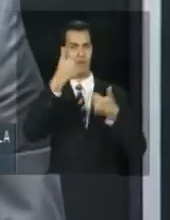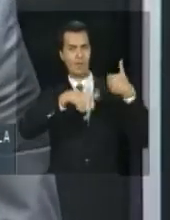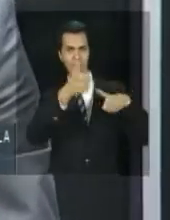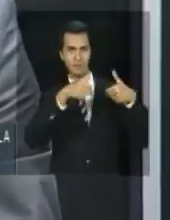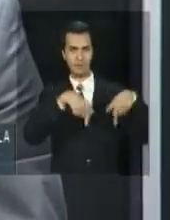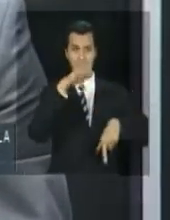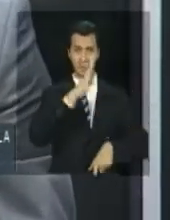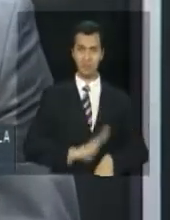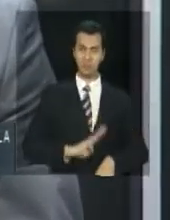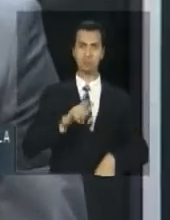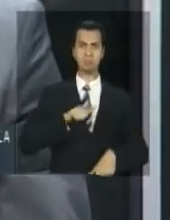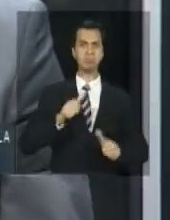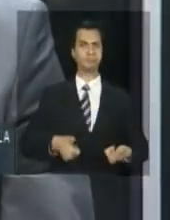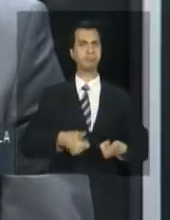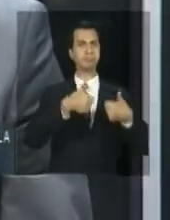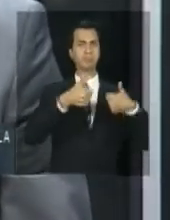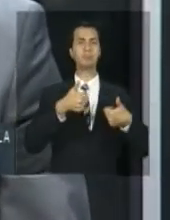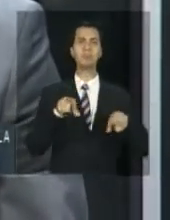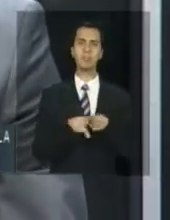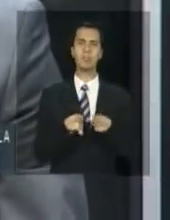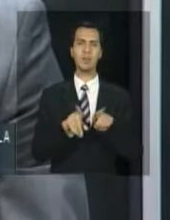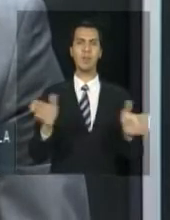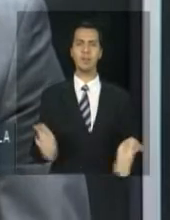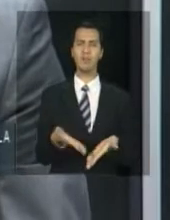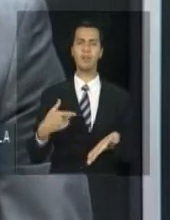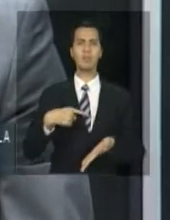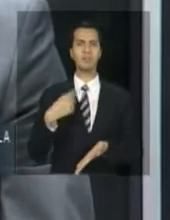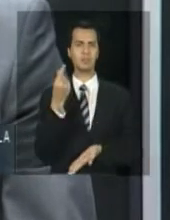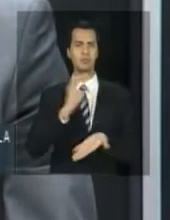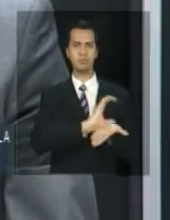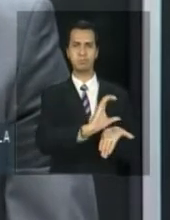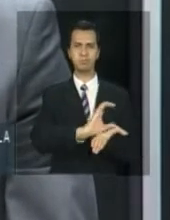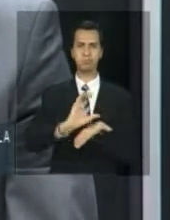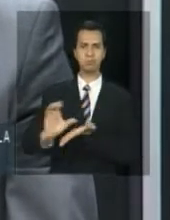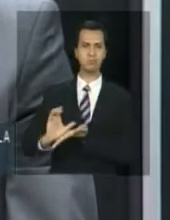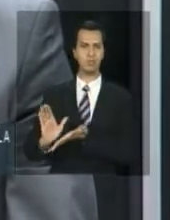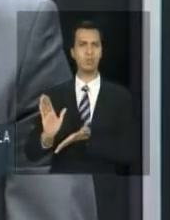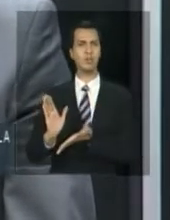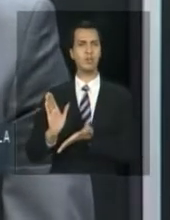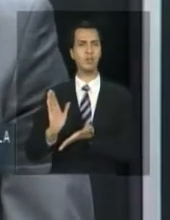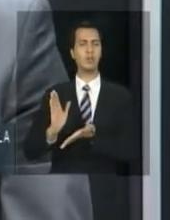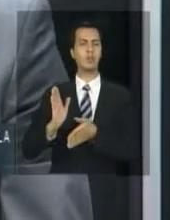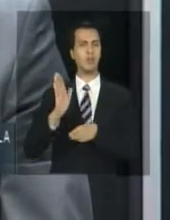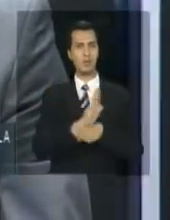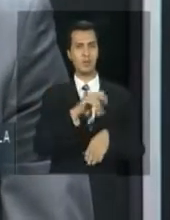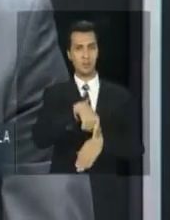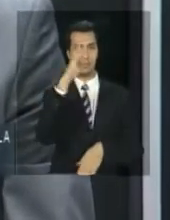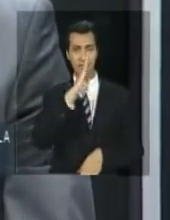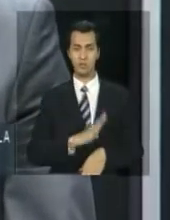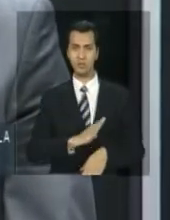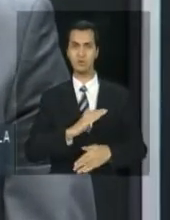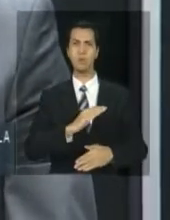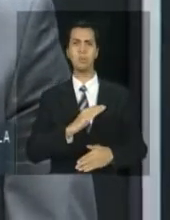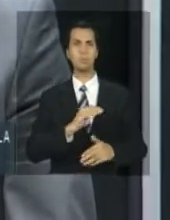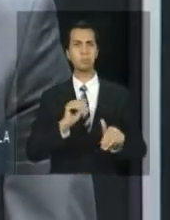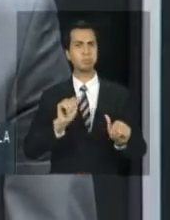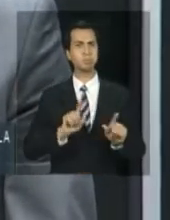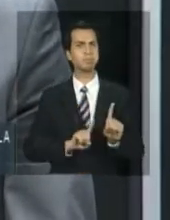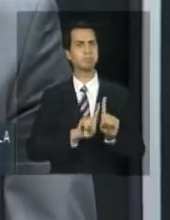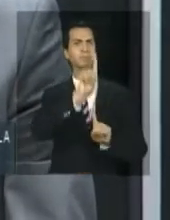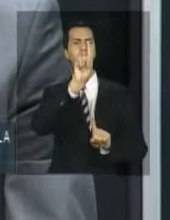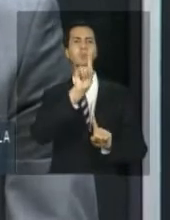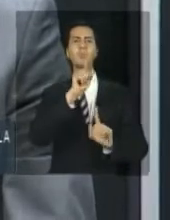recorrentes recordes de entrada de investimento estrangeiro no país mostraram o reconhecimento internacional